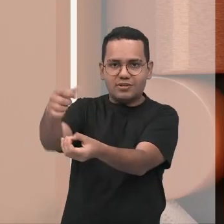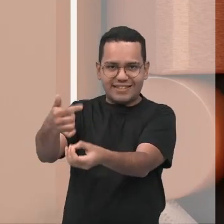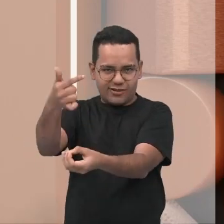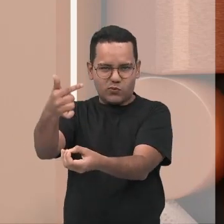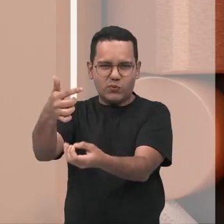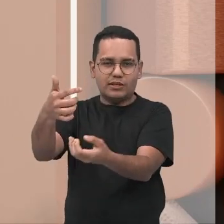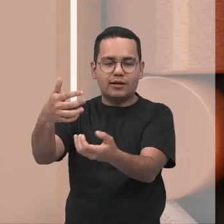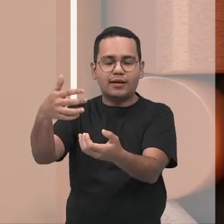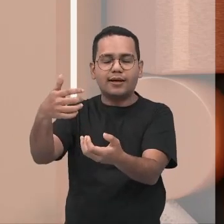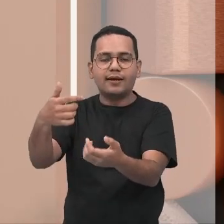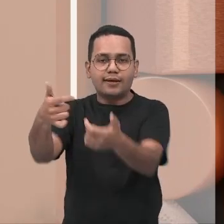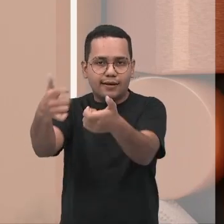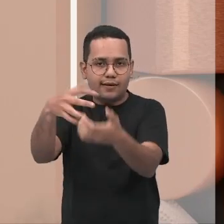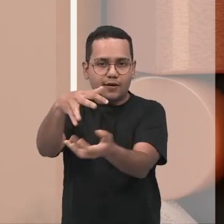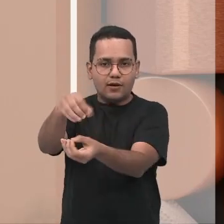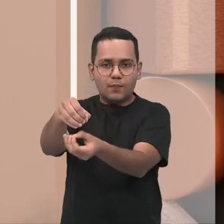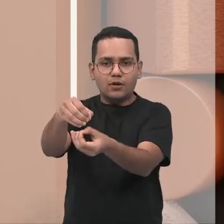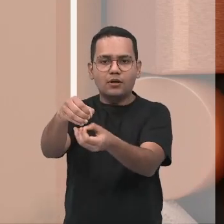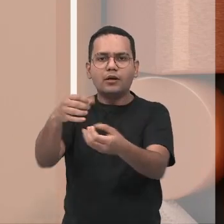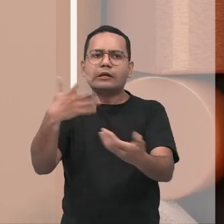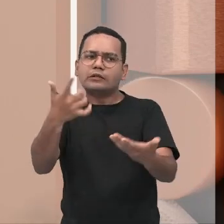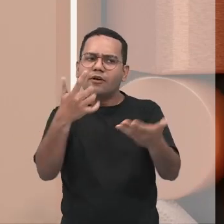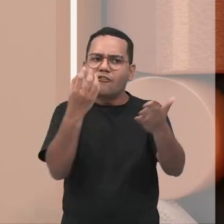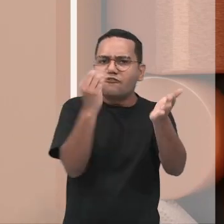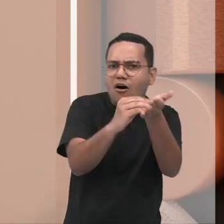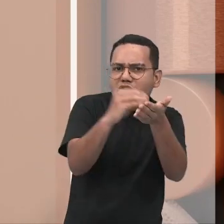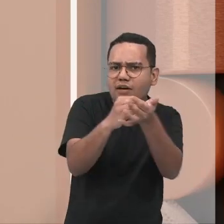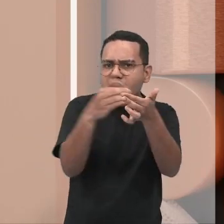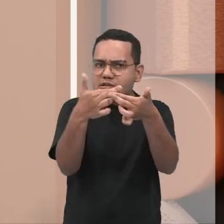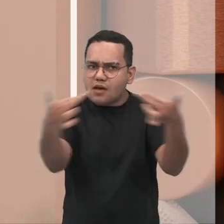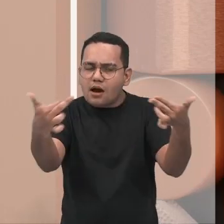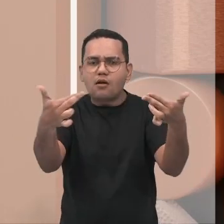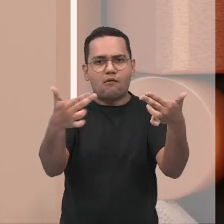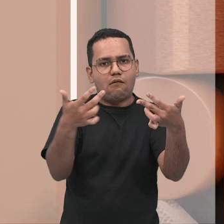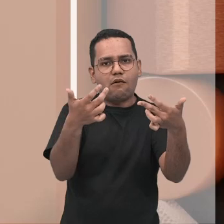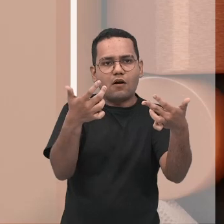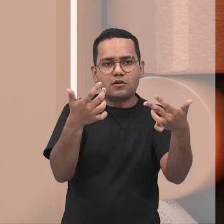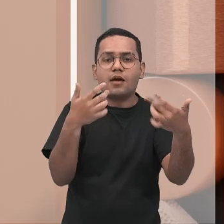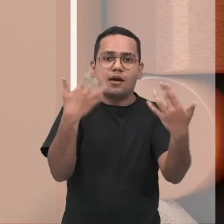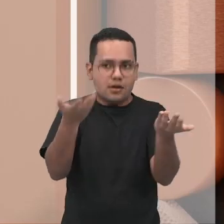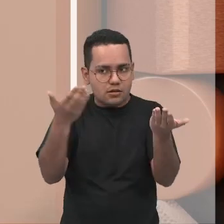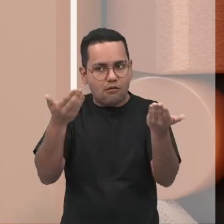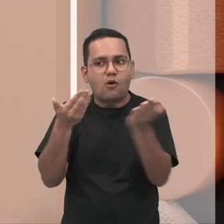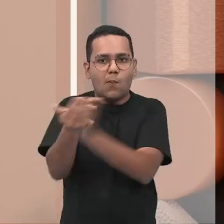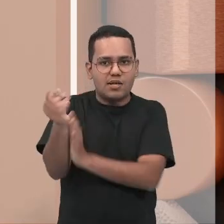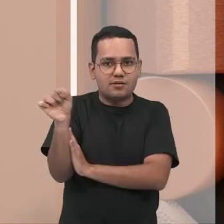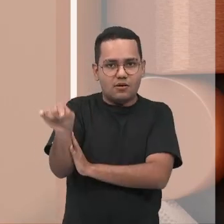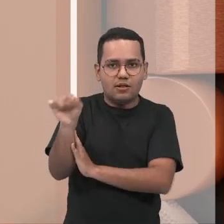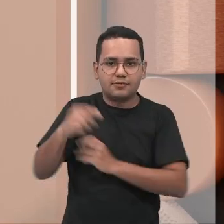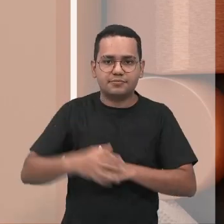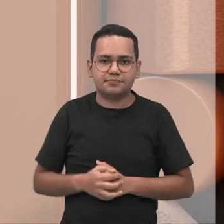essa rivalidade culminou ali com o segundo conflito, que iria ocorrer a partir de